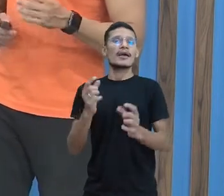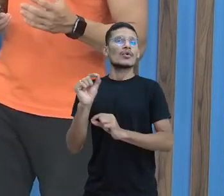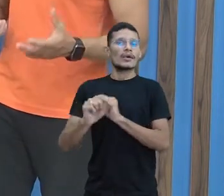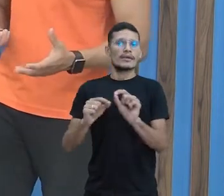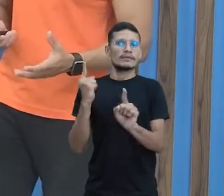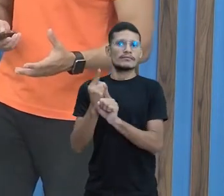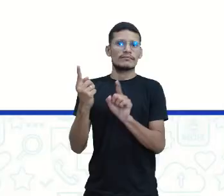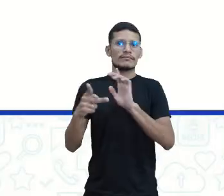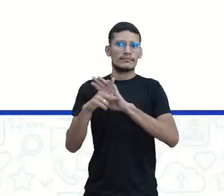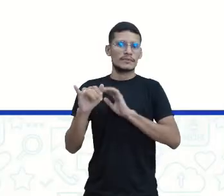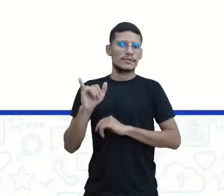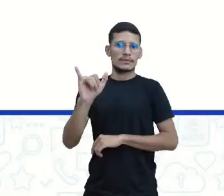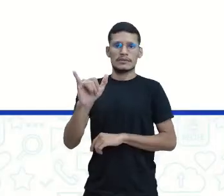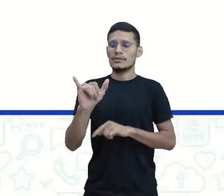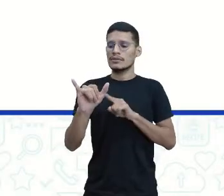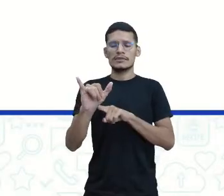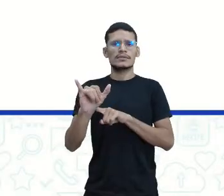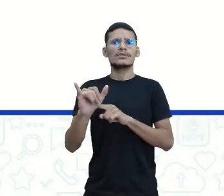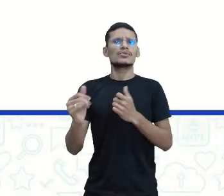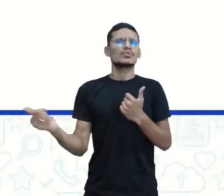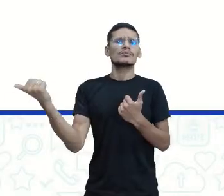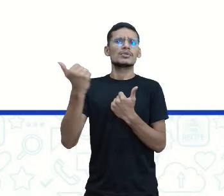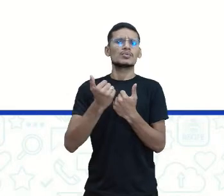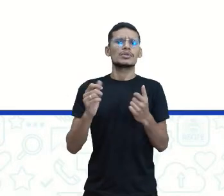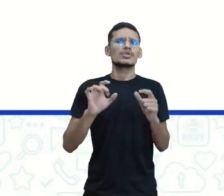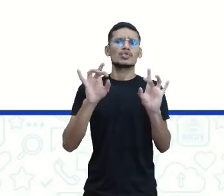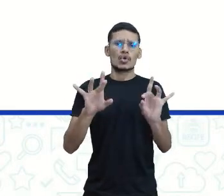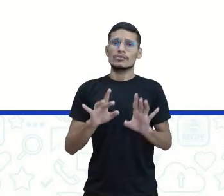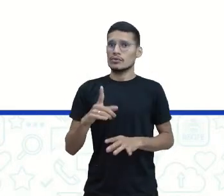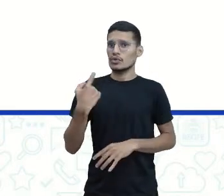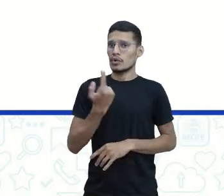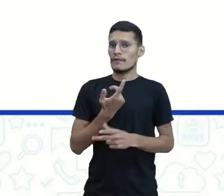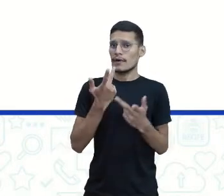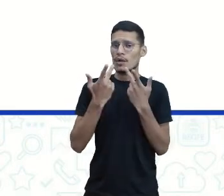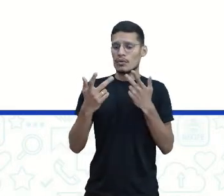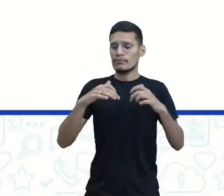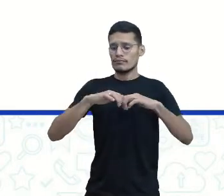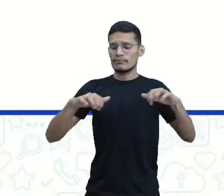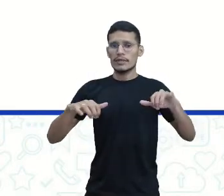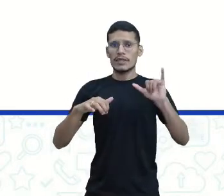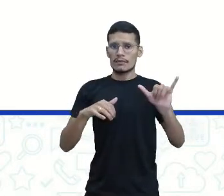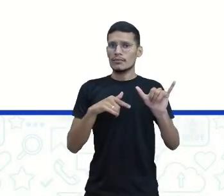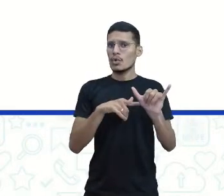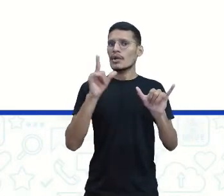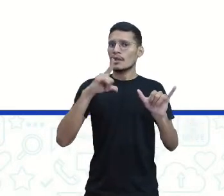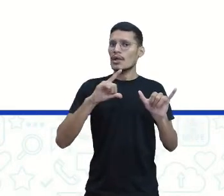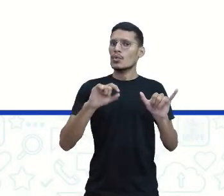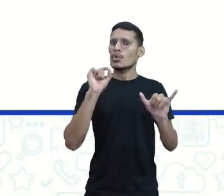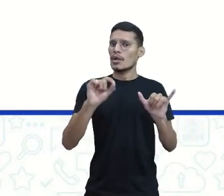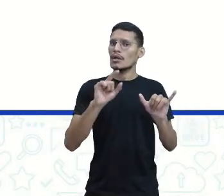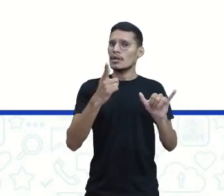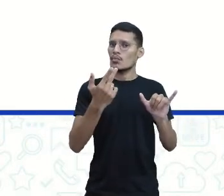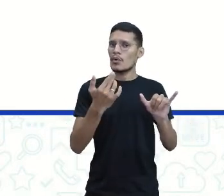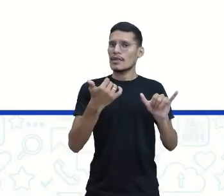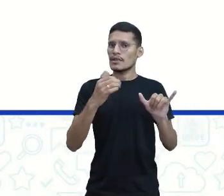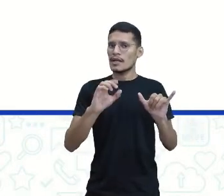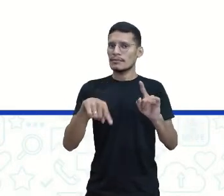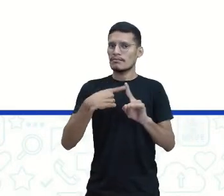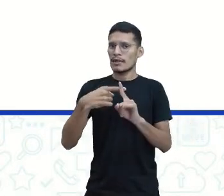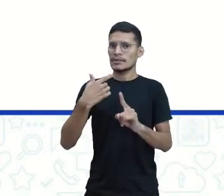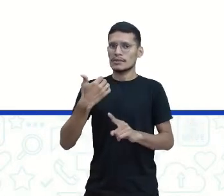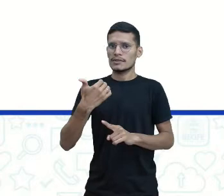gente substituir. A gente não viu, quando isolamos aí a incógnita Y, a gente não viu que Y é igual a 10 mais